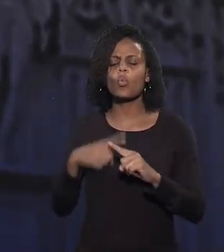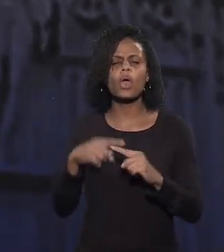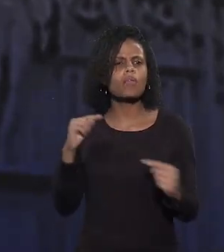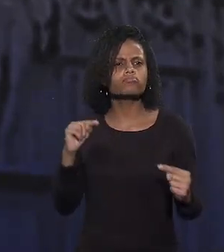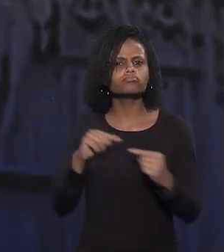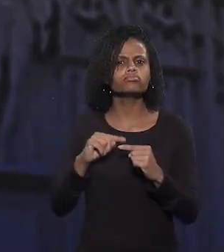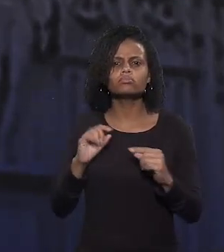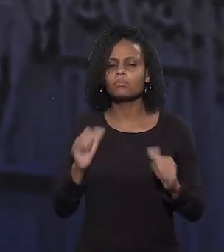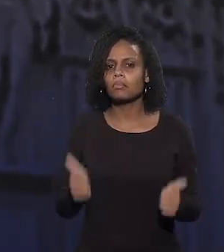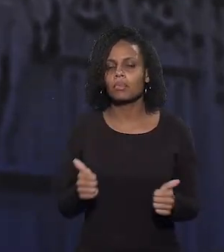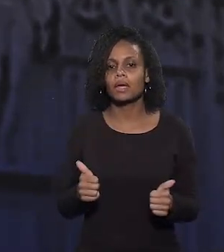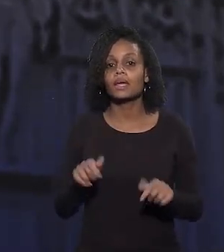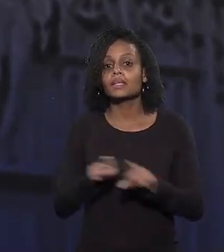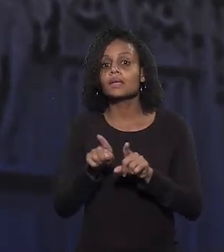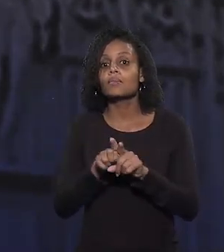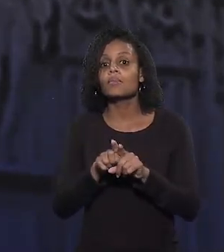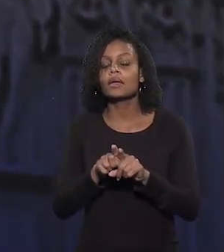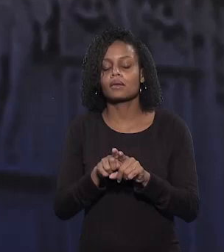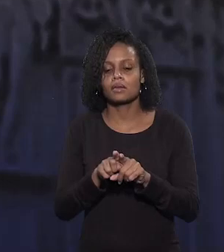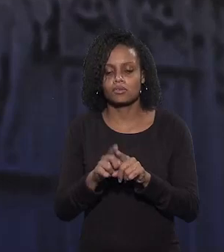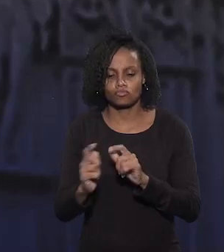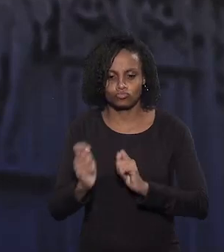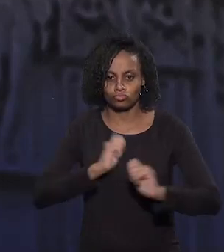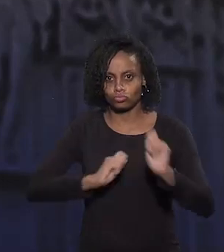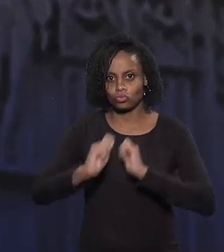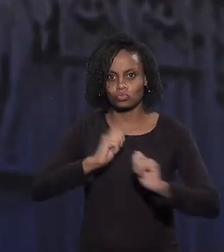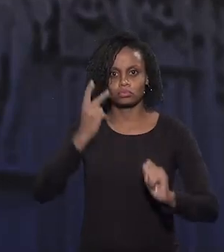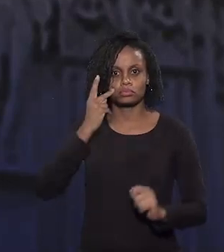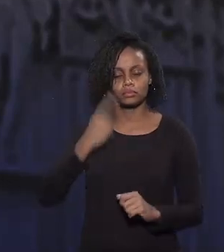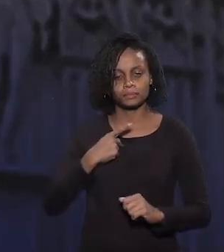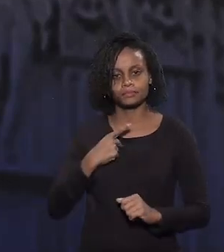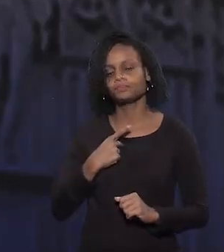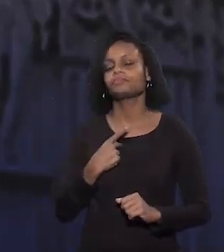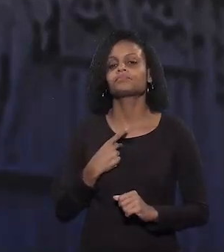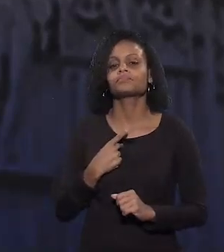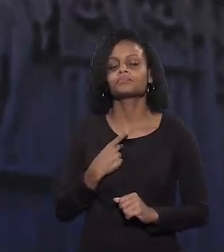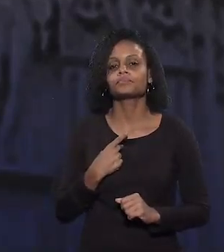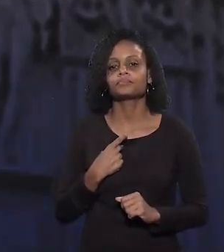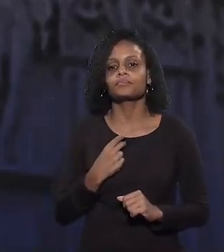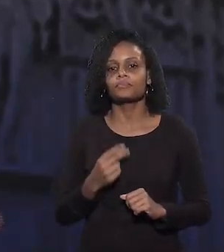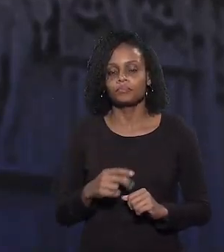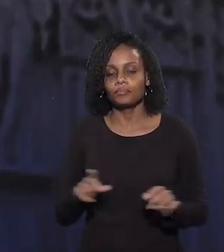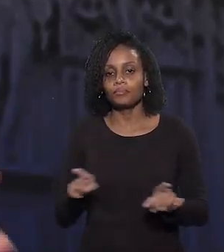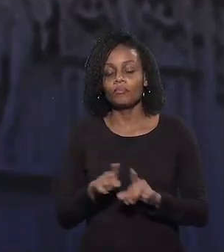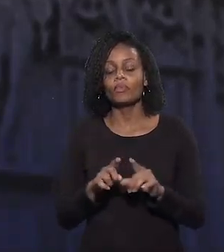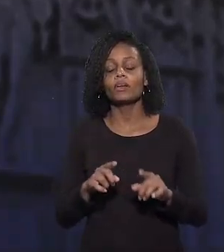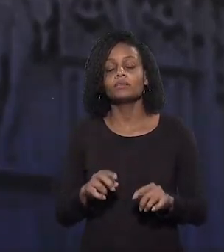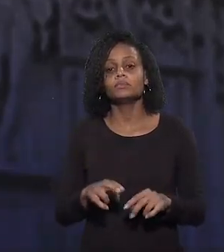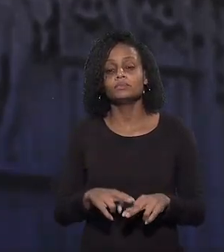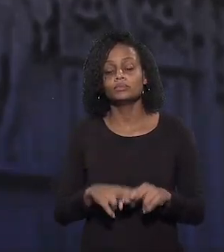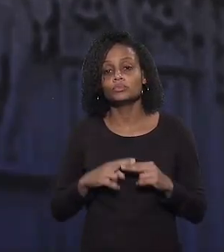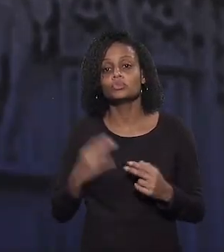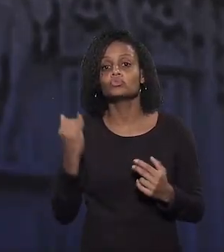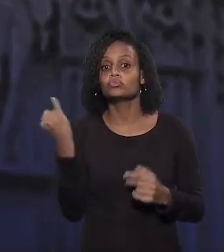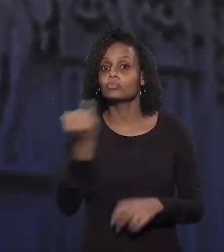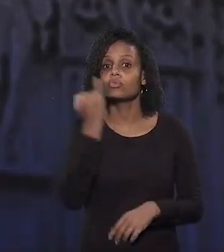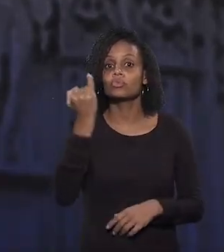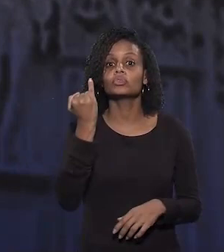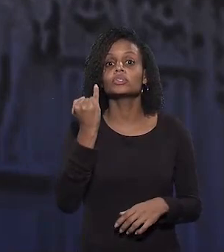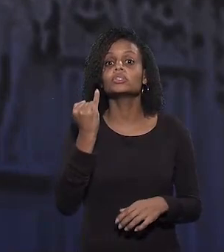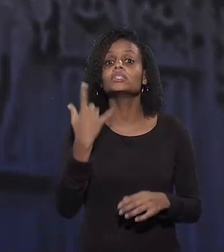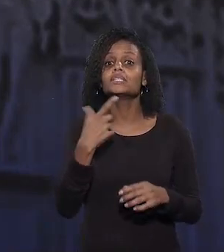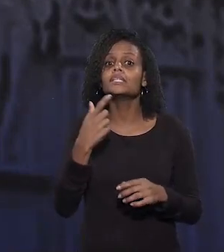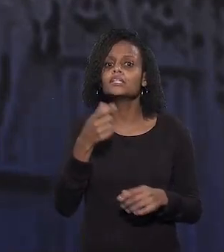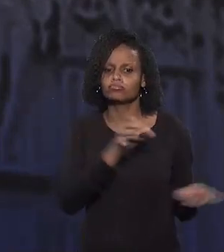a autonomia, sim? E o autodomínio. Para tudo isso precisa uma psicoeducação. E por isso é interessante que a